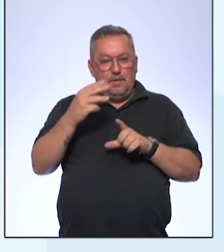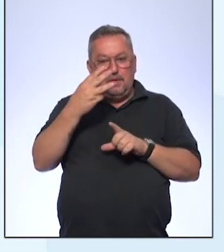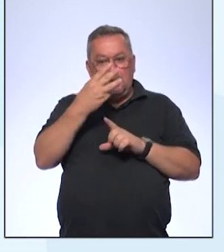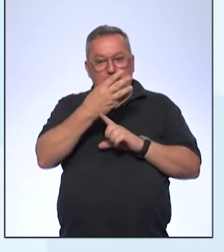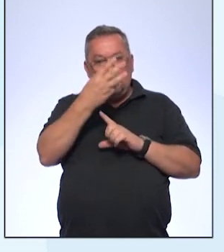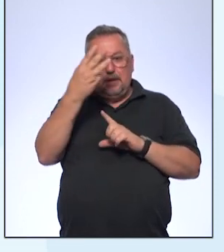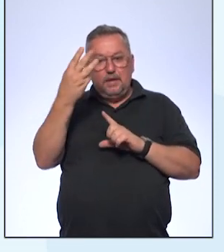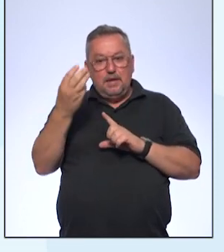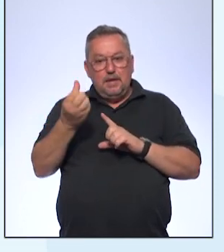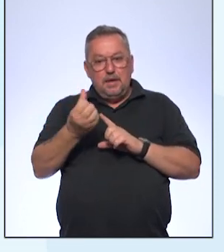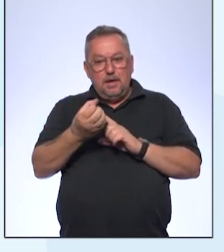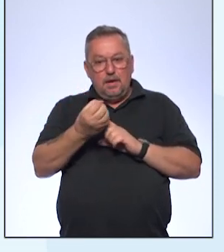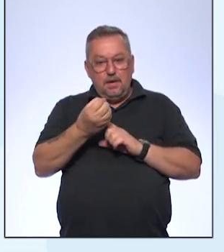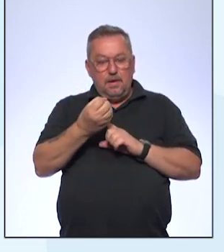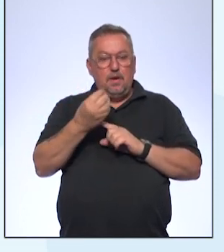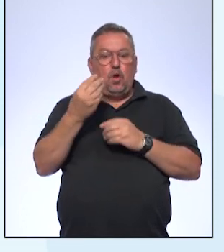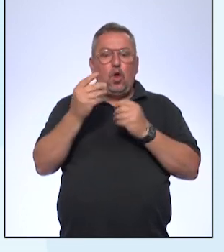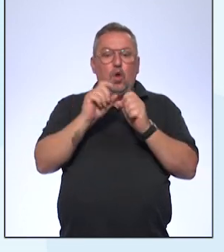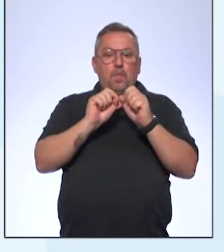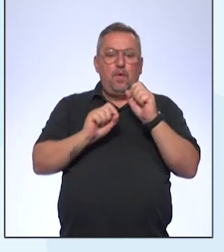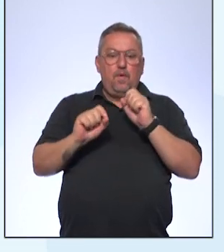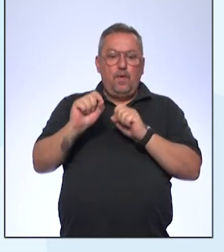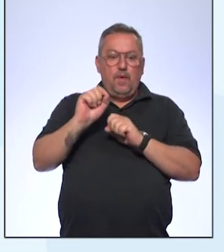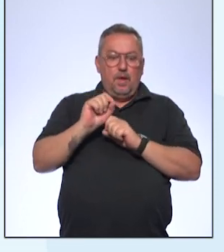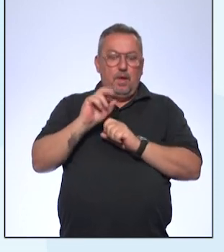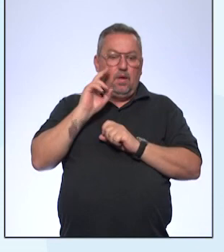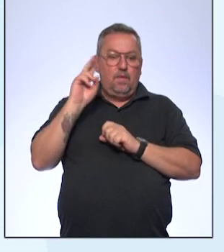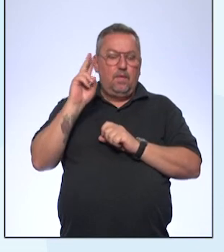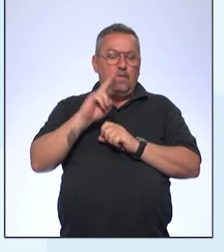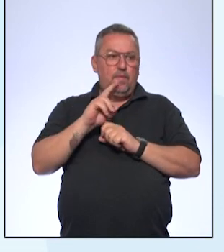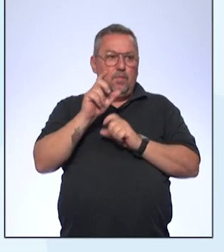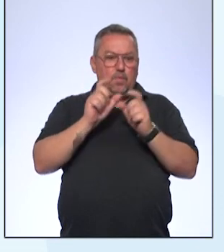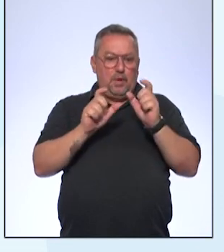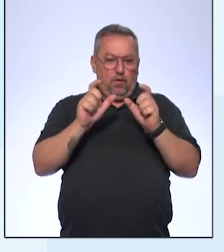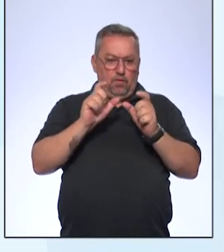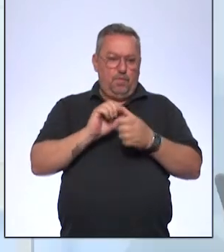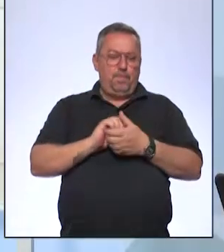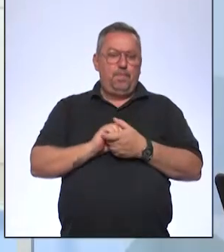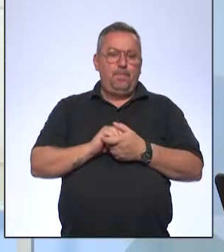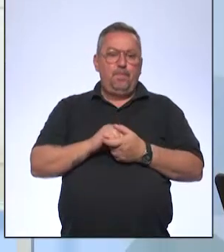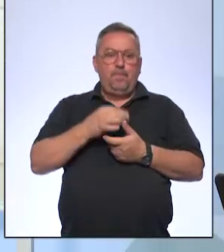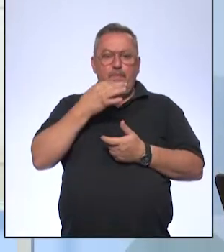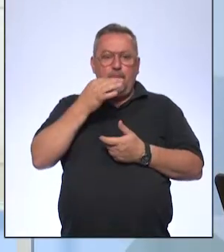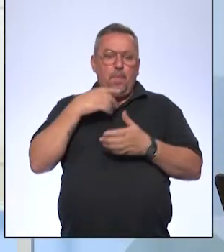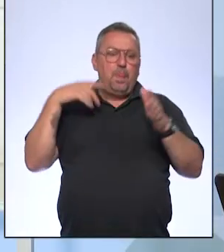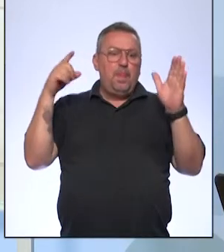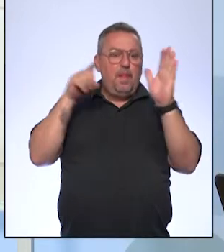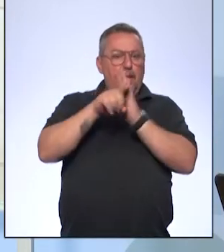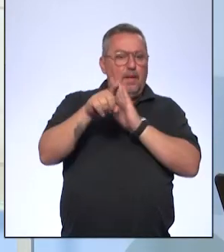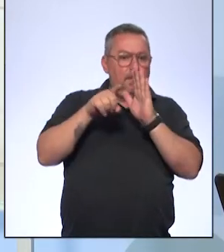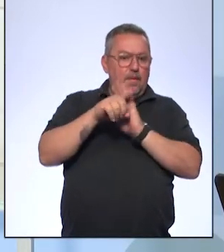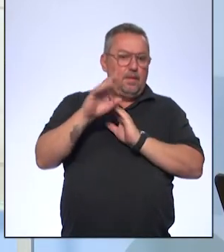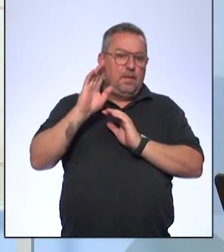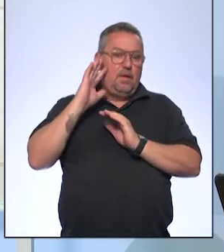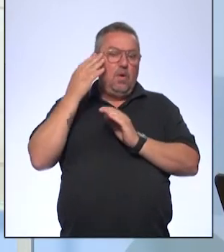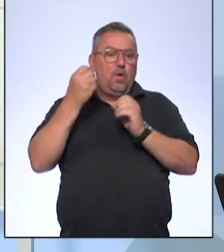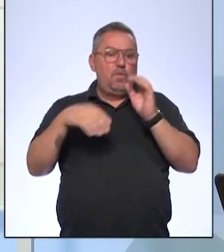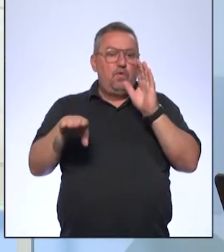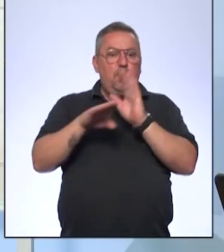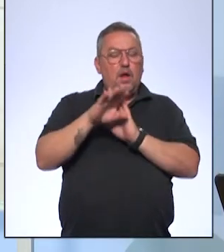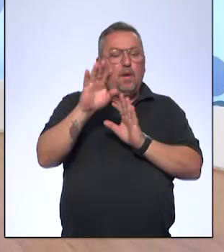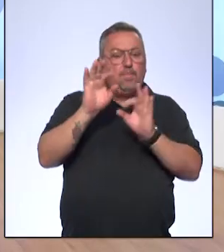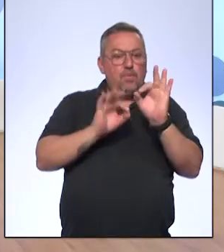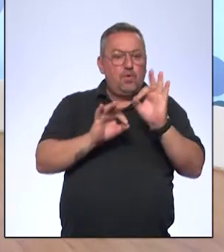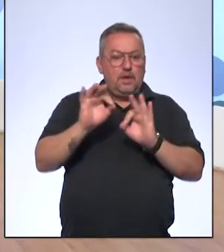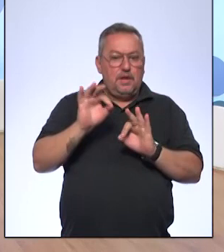360 graus. Como que eu faço? Vamos tentar ir por partes aí. É, acho que foi até uma pergunta que subiu, como chegar na porcentagem,